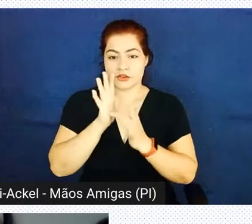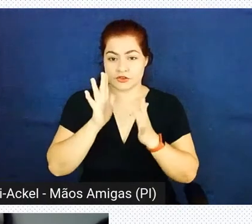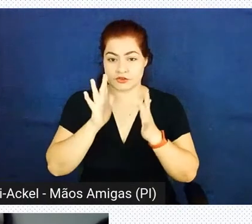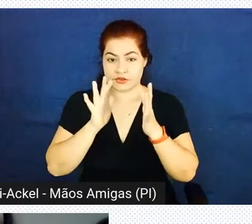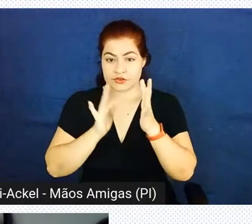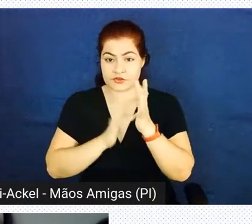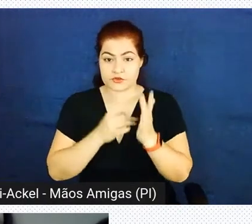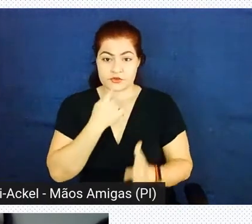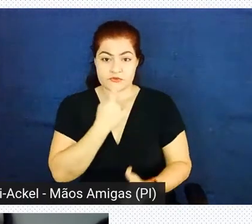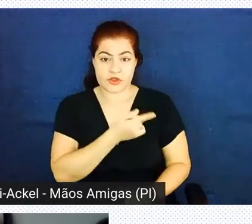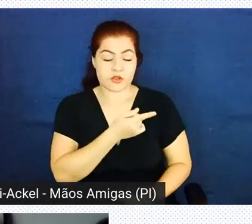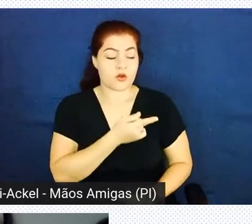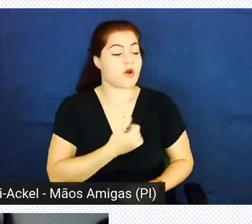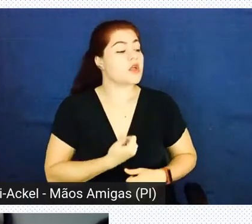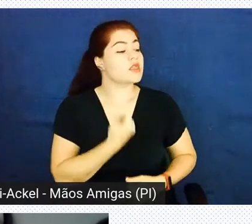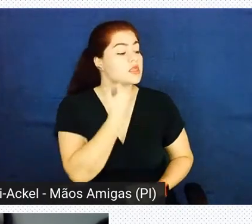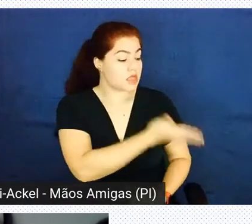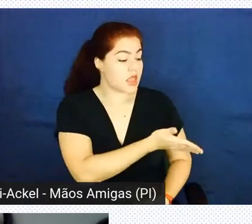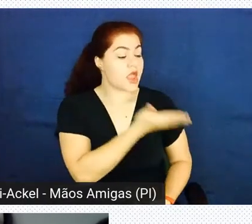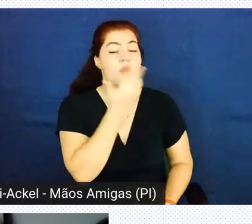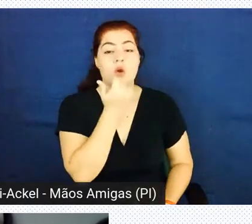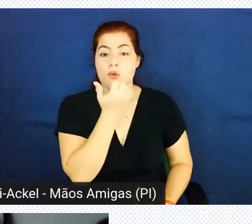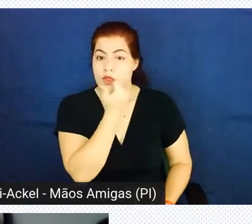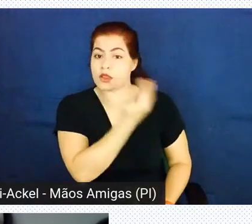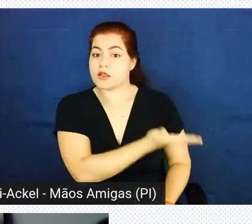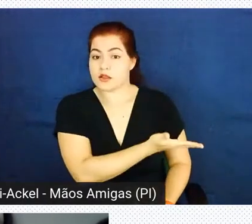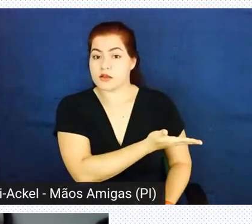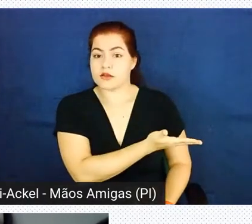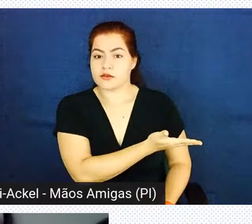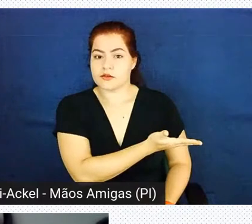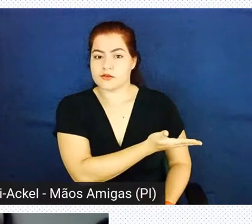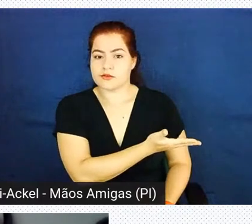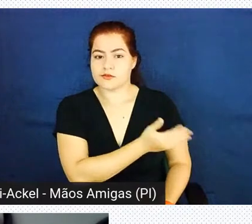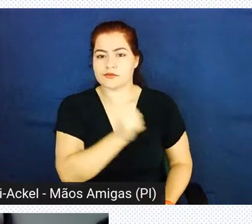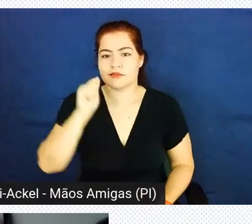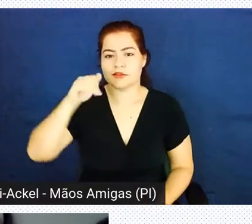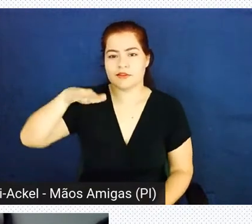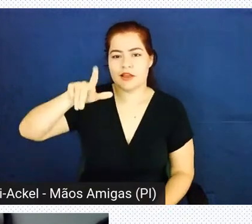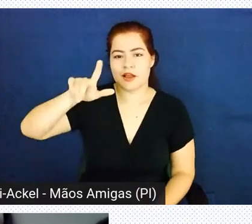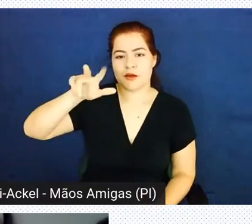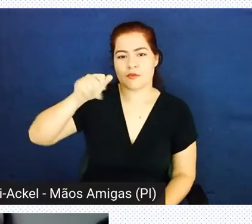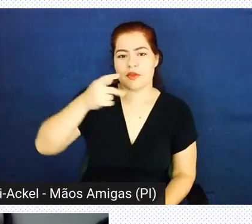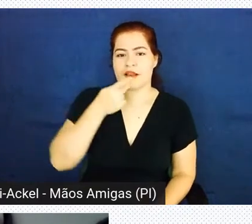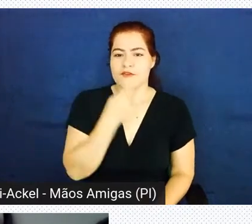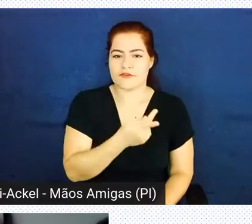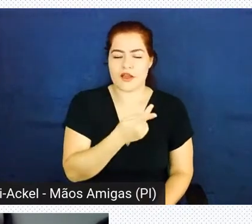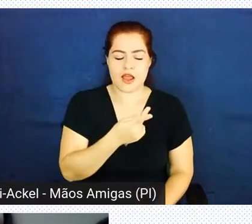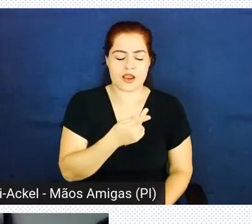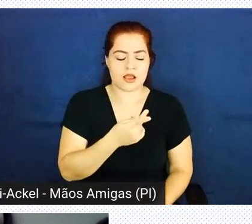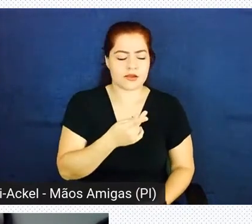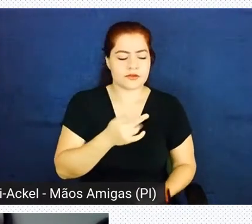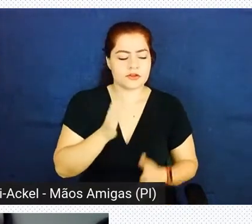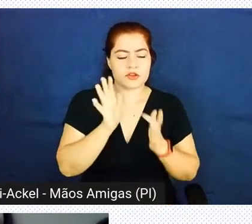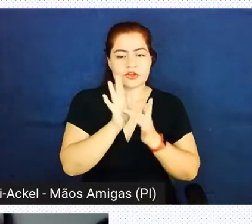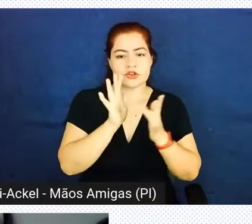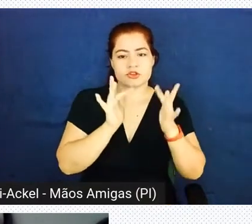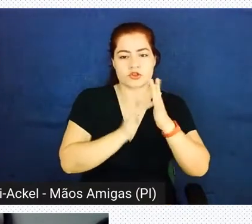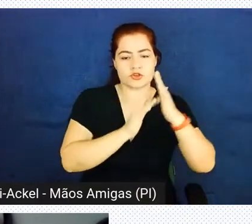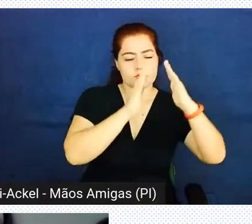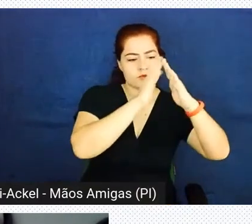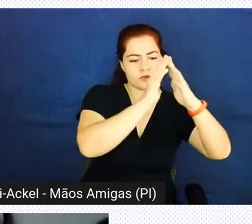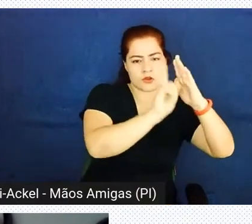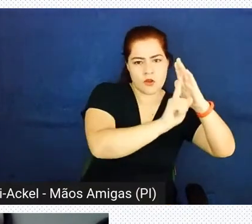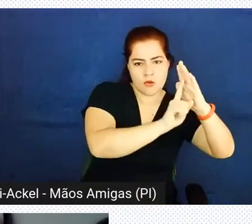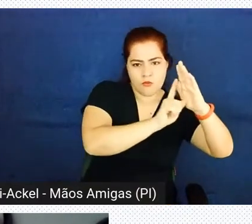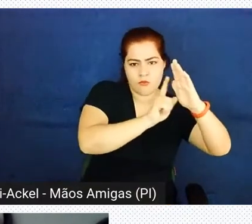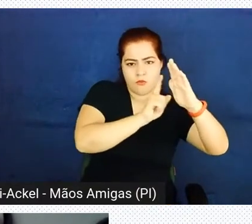deem-lhe de comer. E Amélia diz que Jesus saiu como um raio de sol que acabou